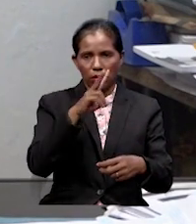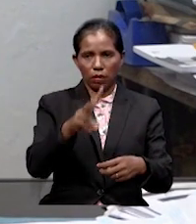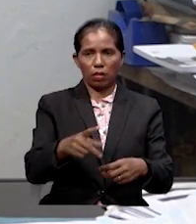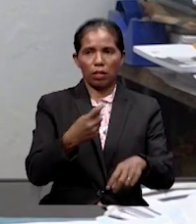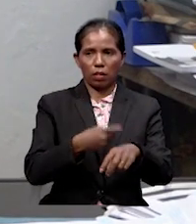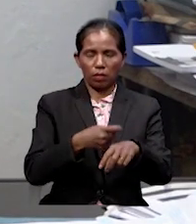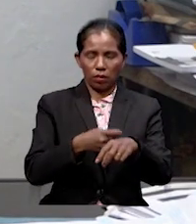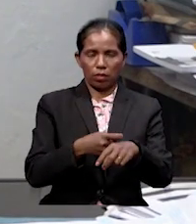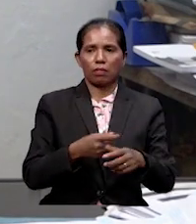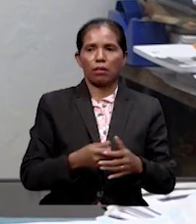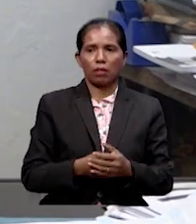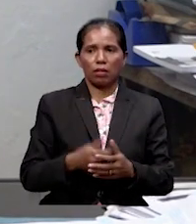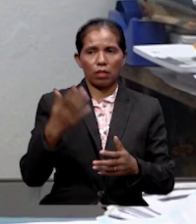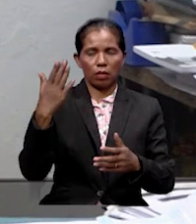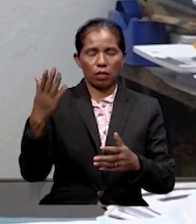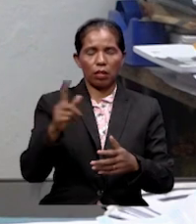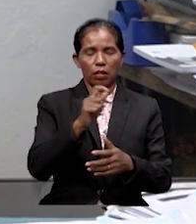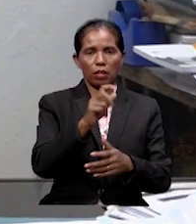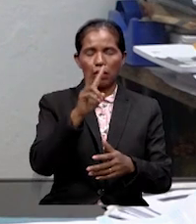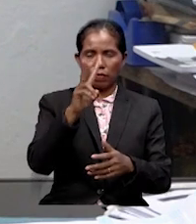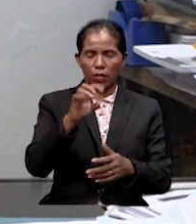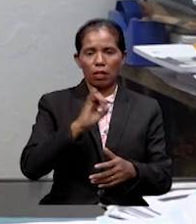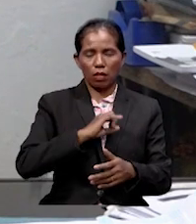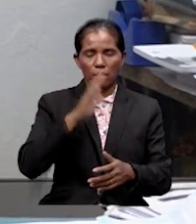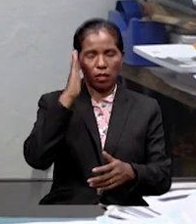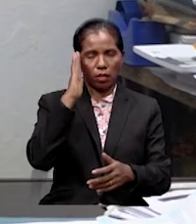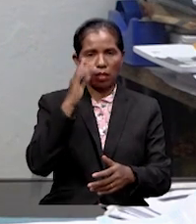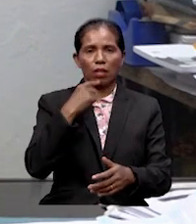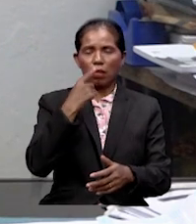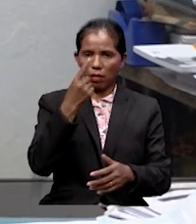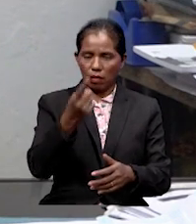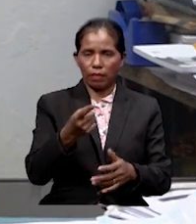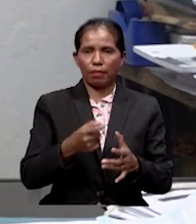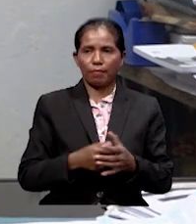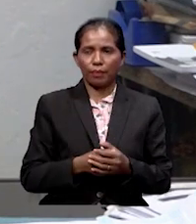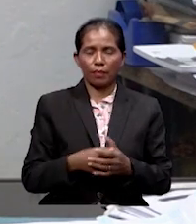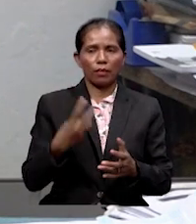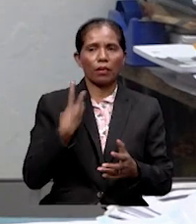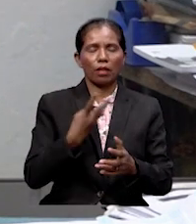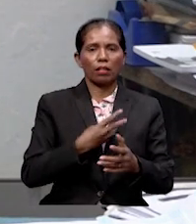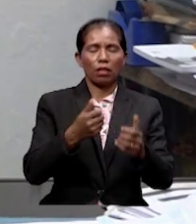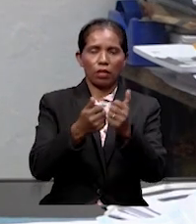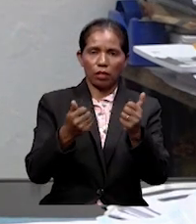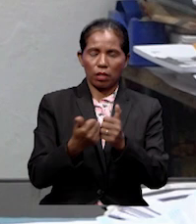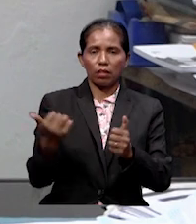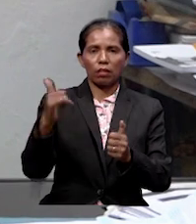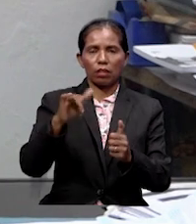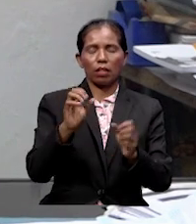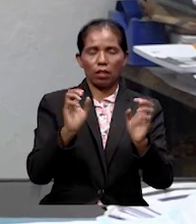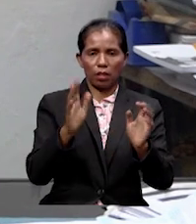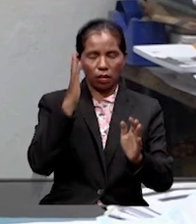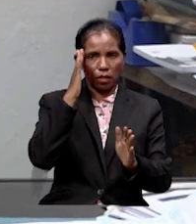situação ya televisão hau rona kata ya detect ya tania autoridade sira balo detecta